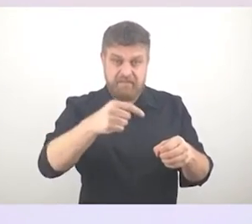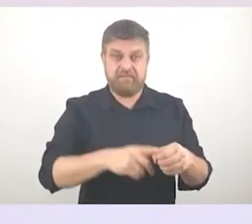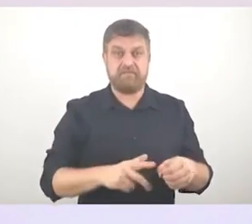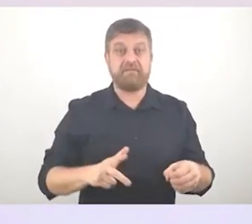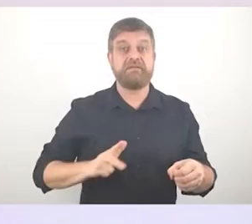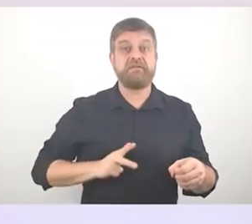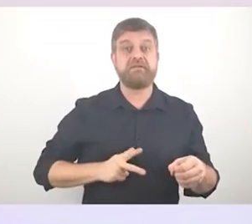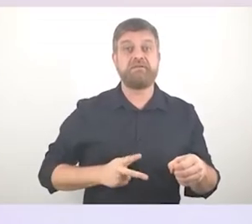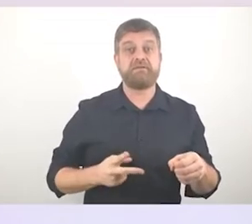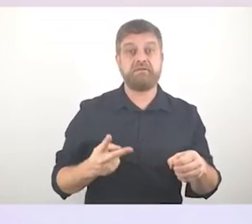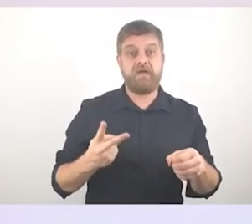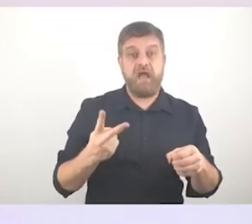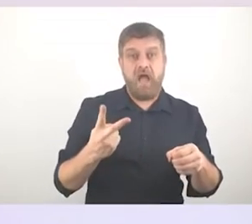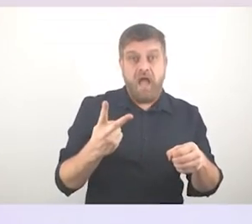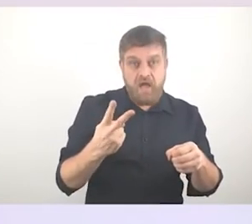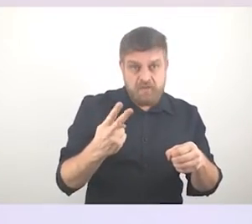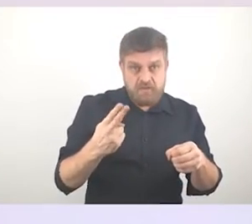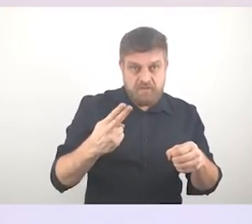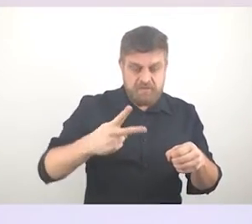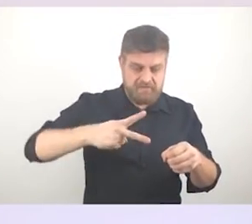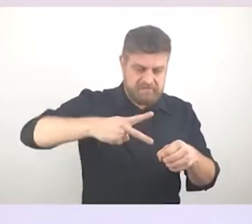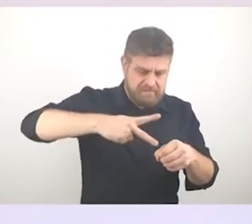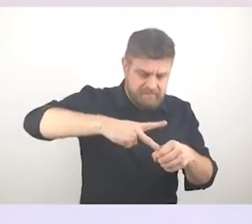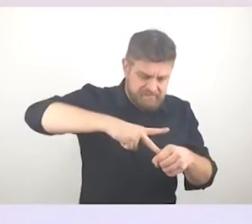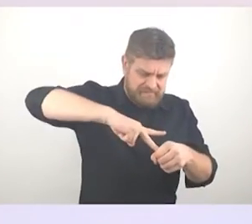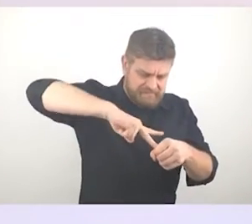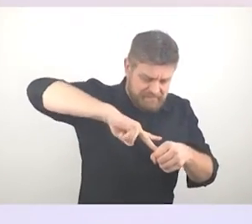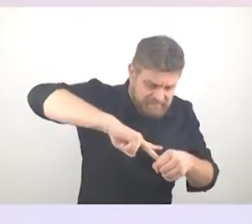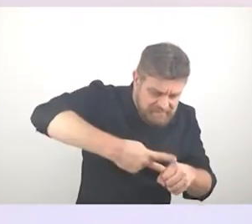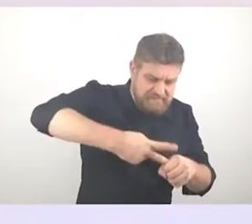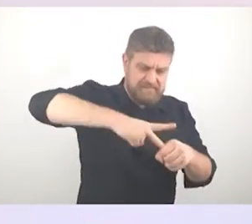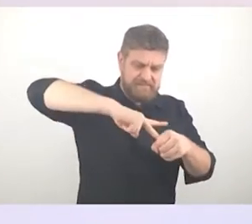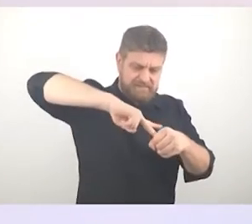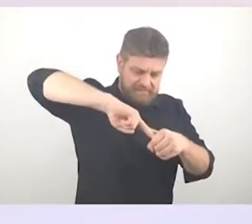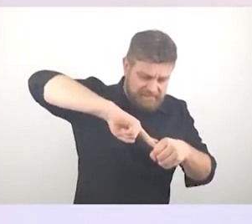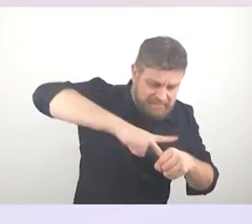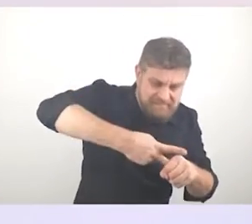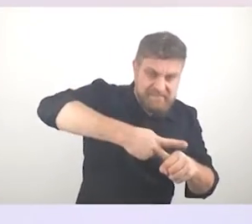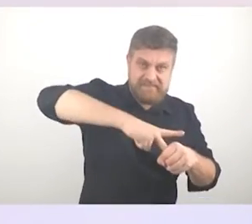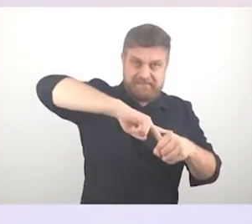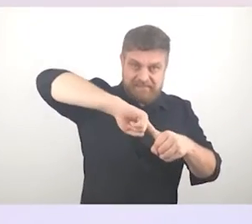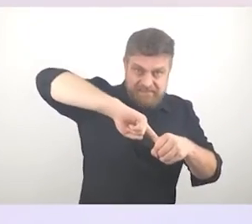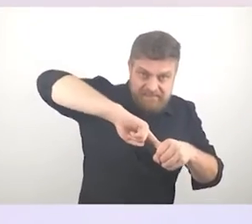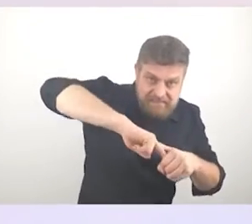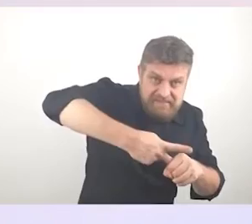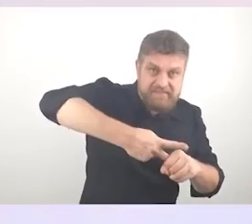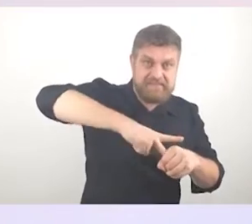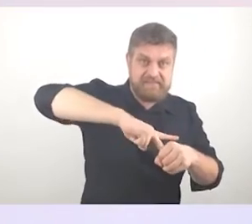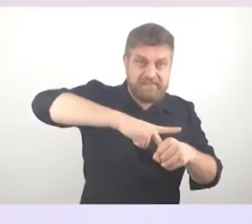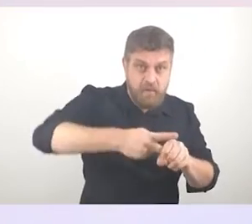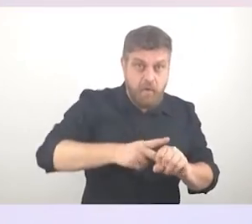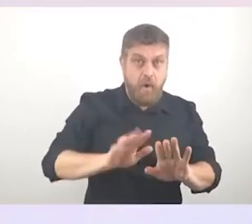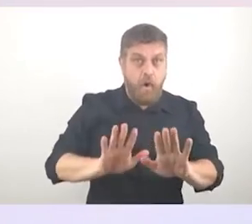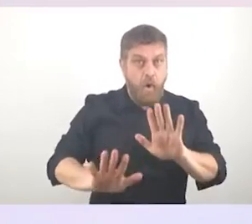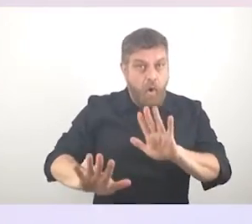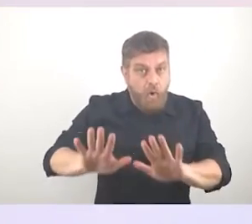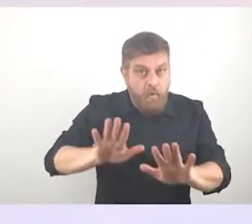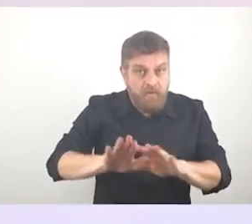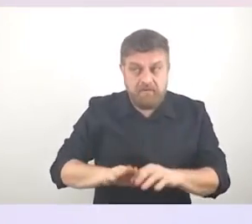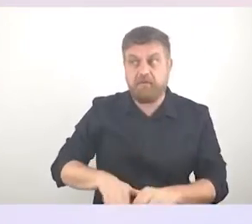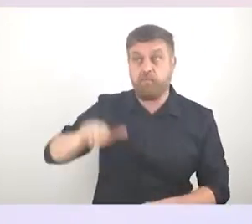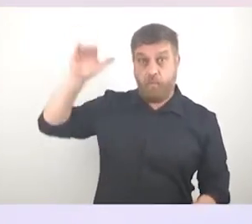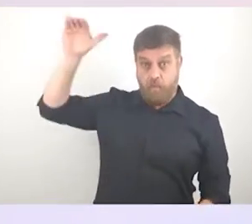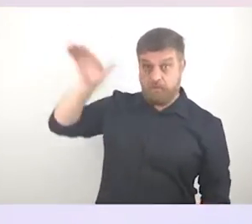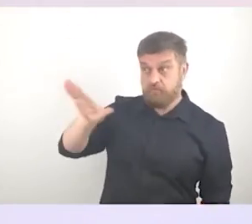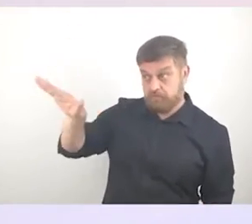rosca, a gente vai cavar aqui. Vai abrir um furo, tá bom? Vai com cuidado, chama